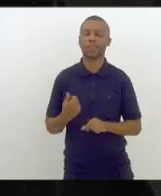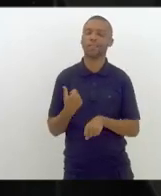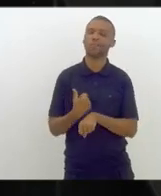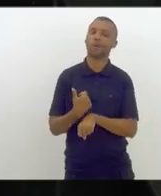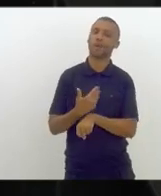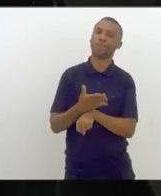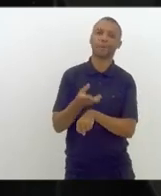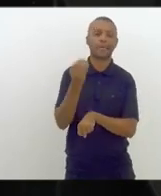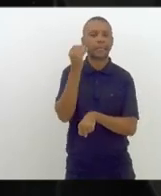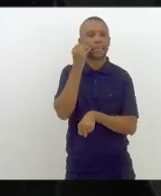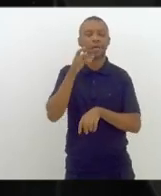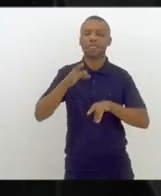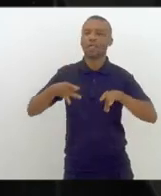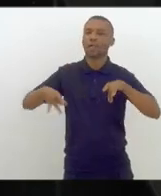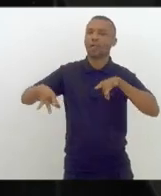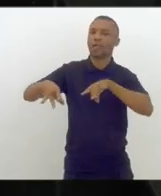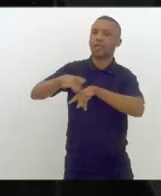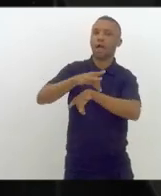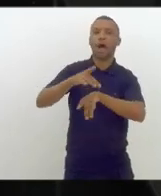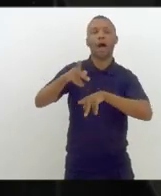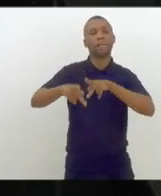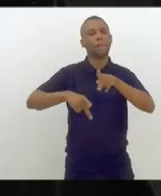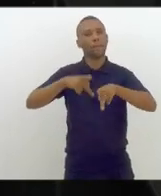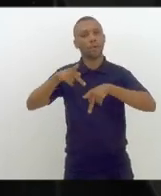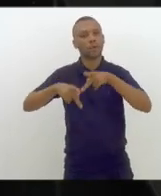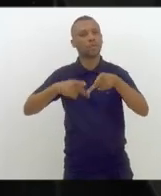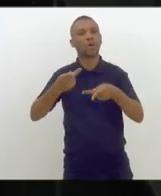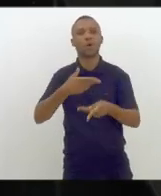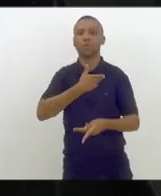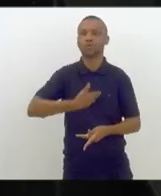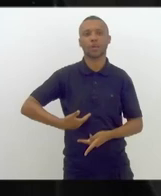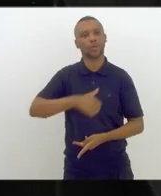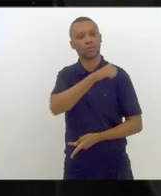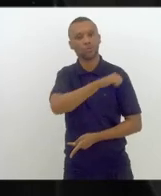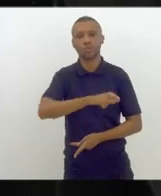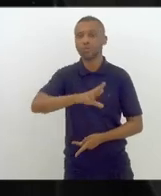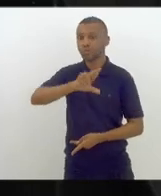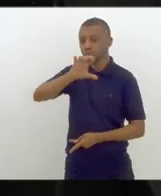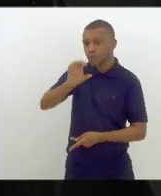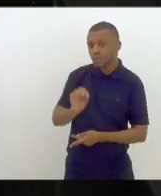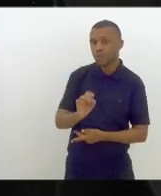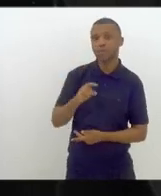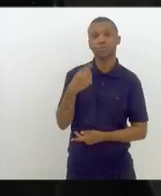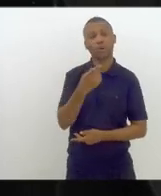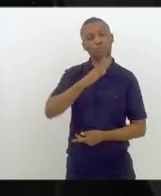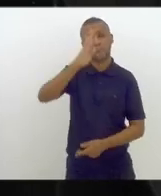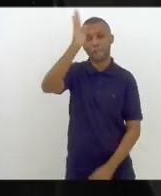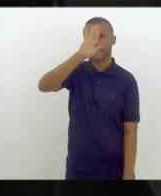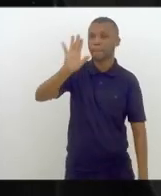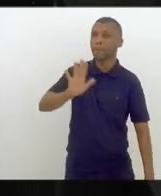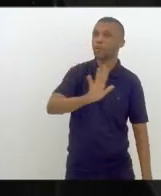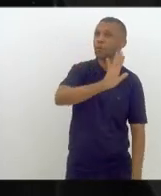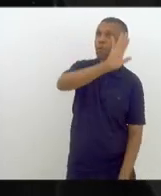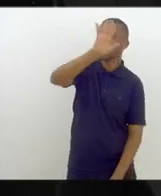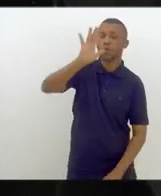vêm tentando manipular a população do estado do Rio de Janeiro, do nosso Brasil.